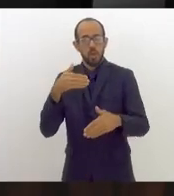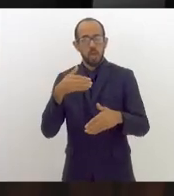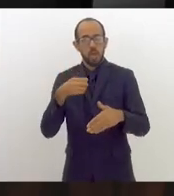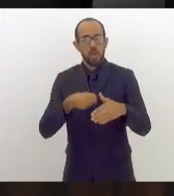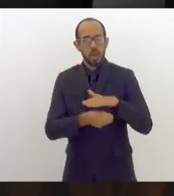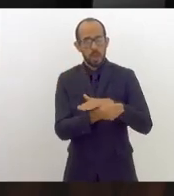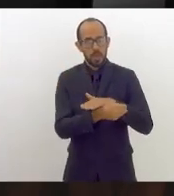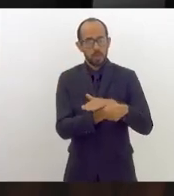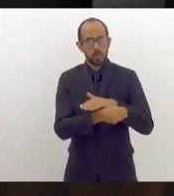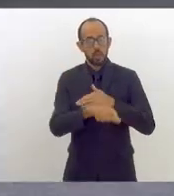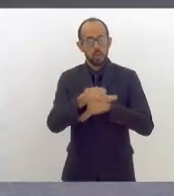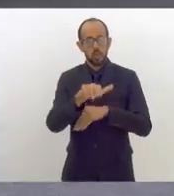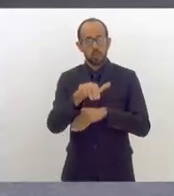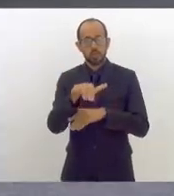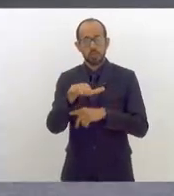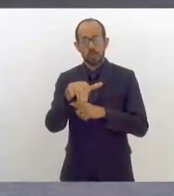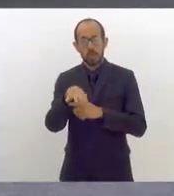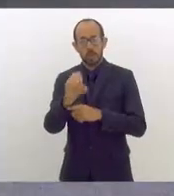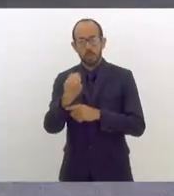Vieira